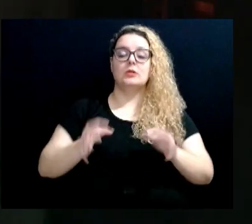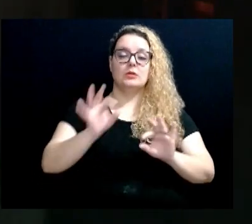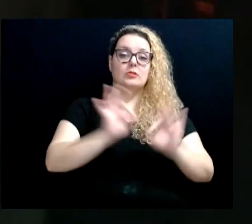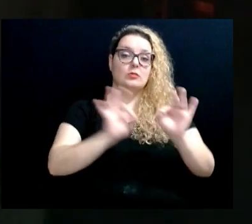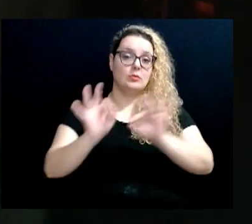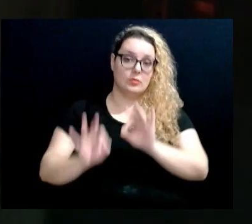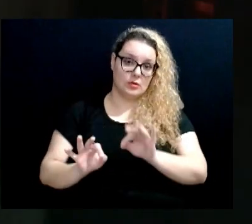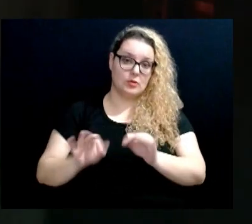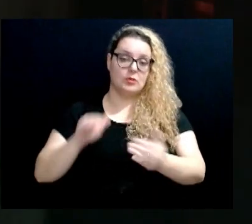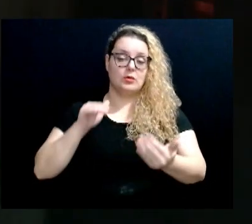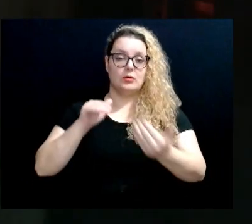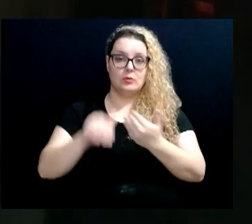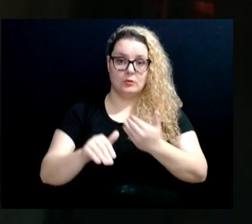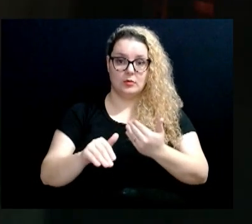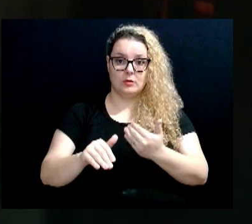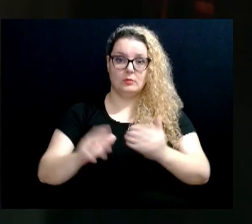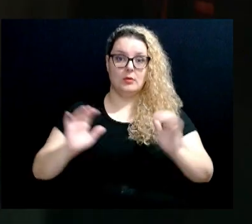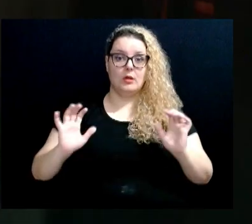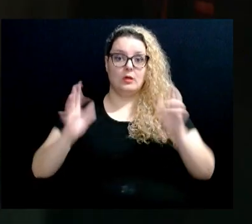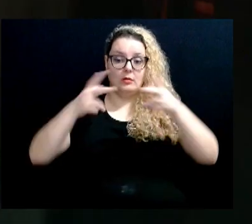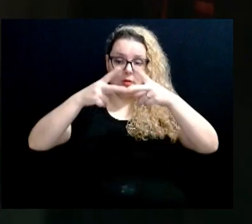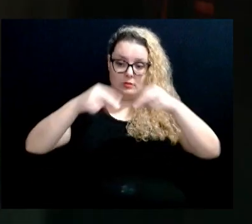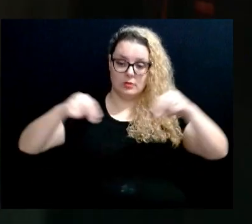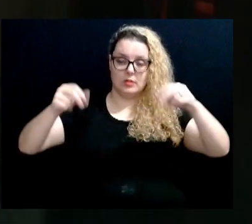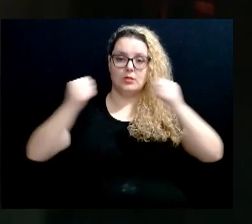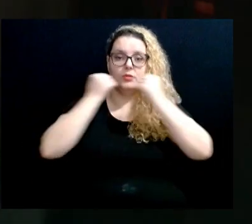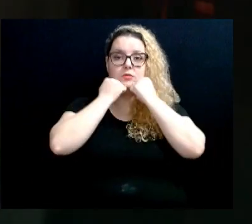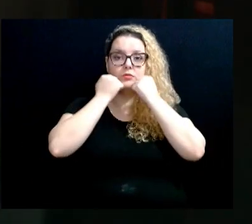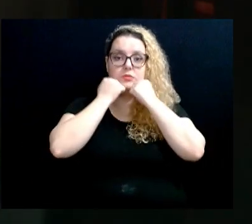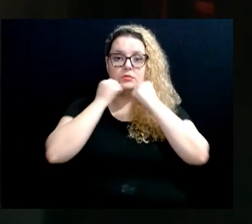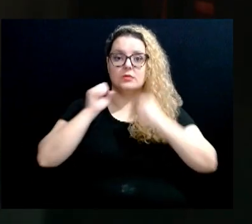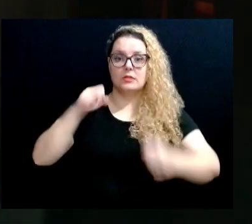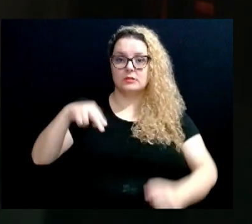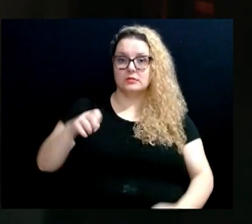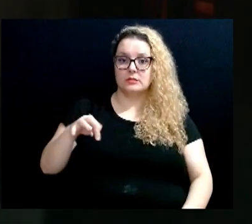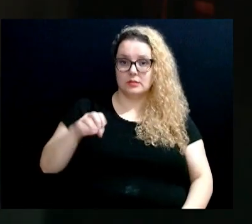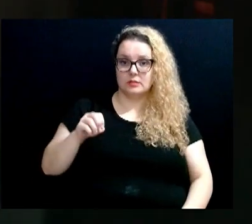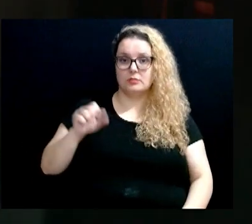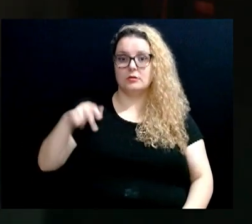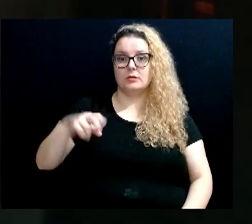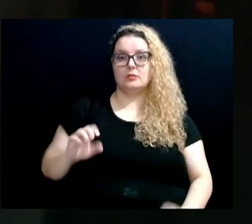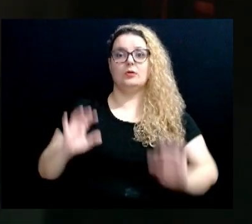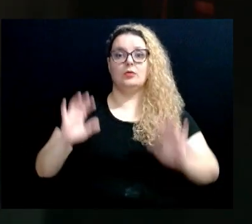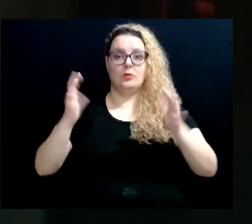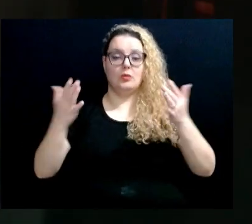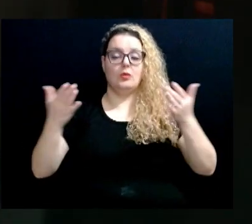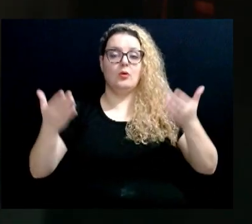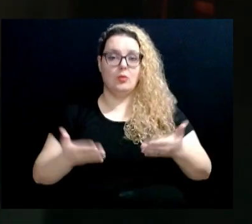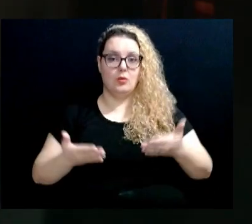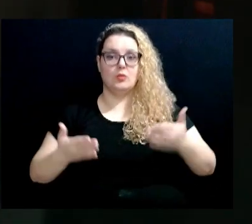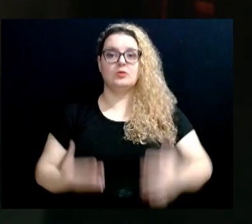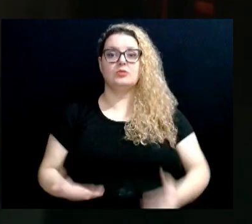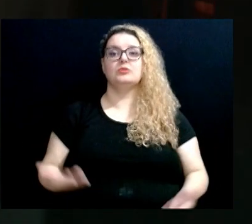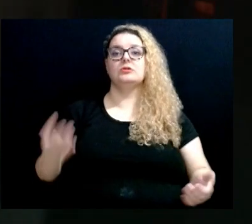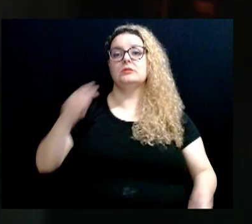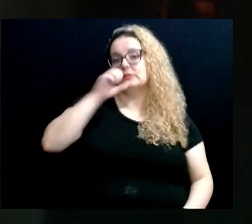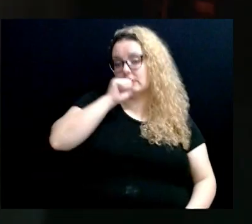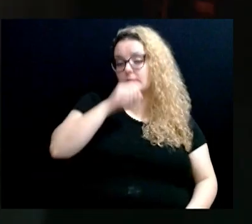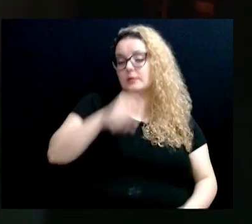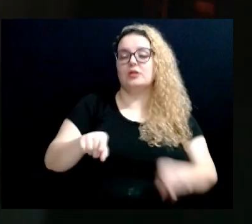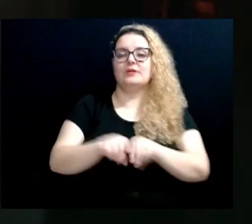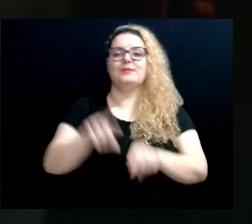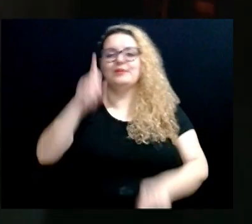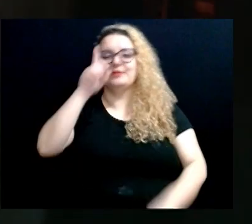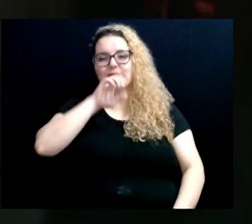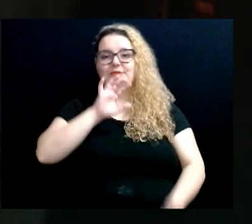trânsito. A festa julina da paróquia Santo Antônio acontece hoje, sábado e domingo. Previsão do tempo chegando